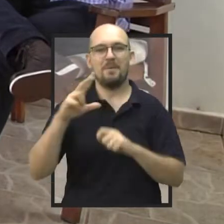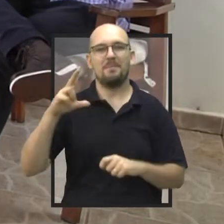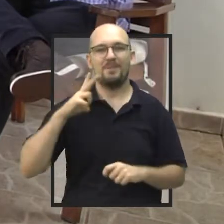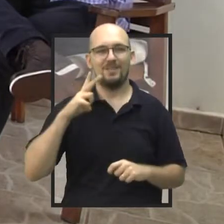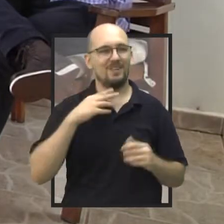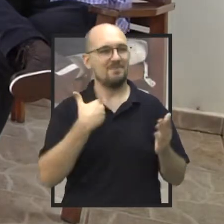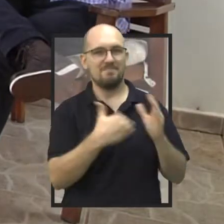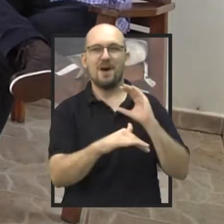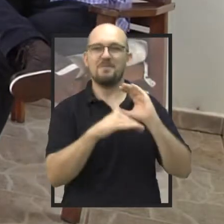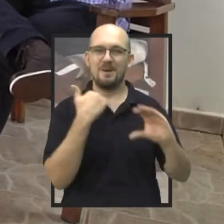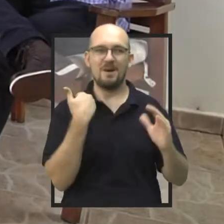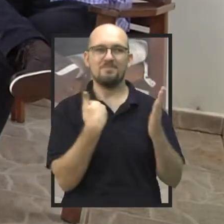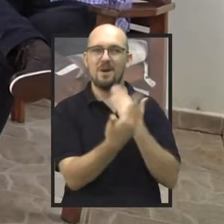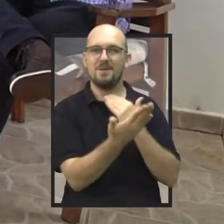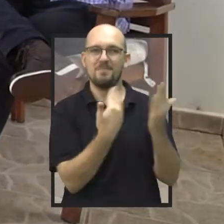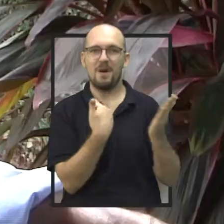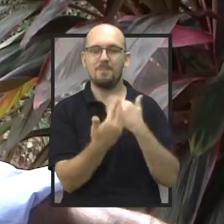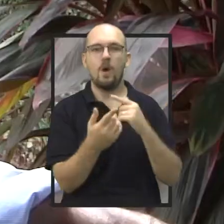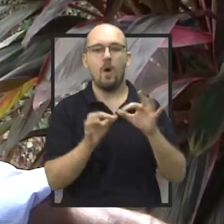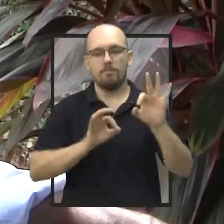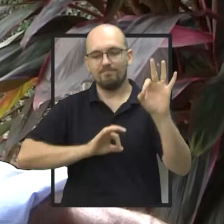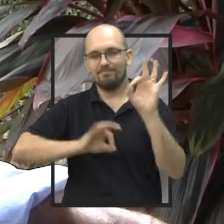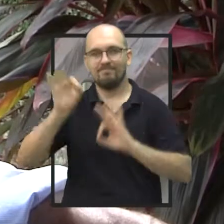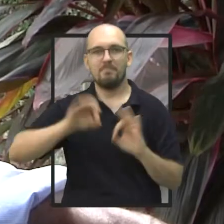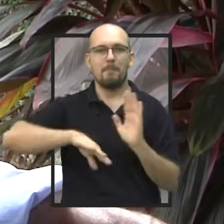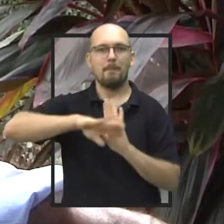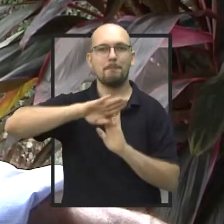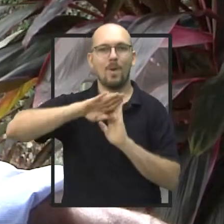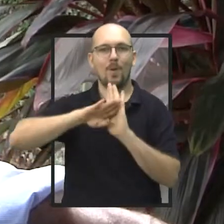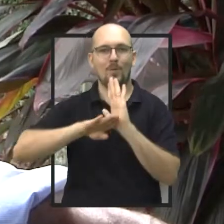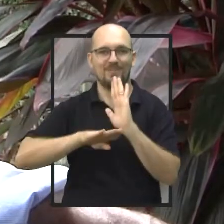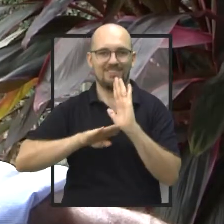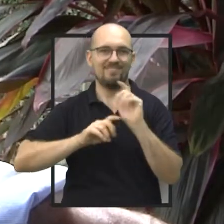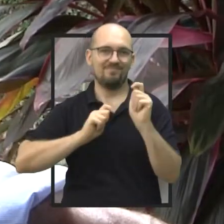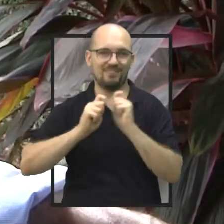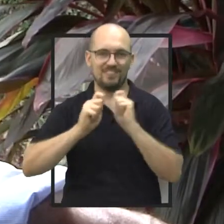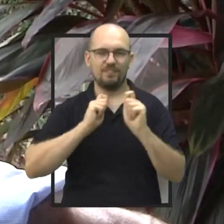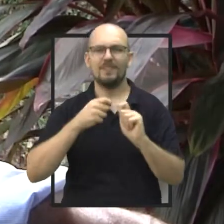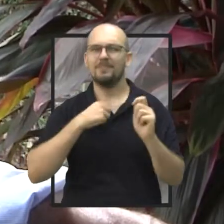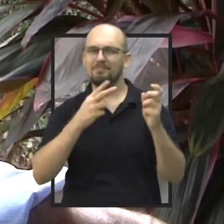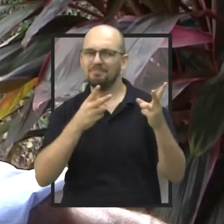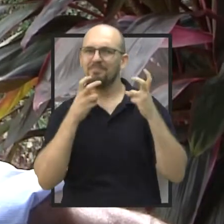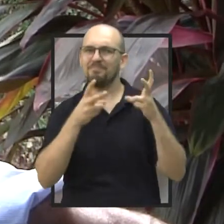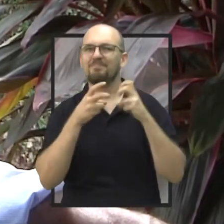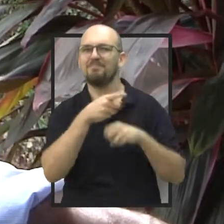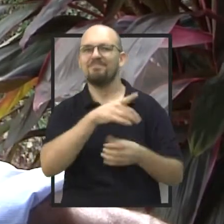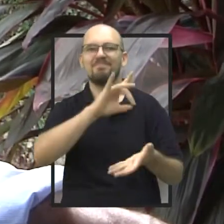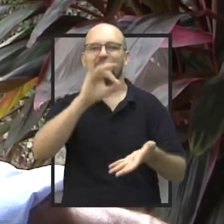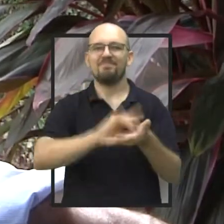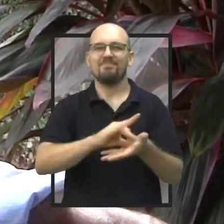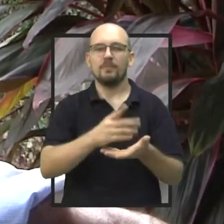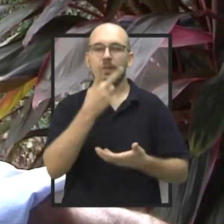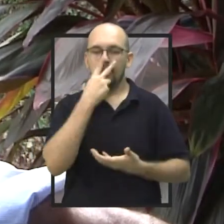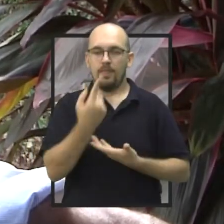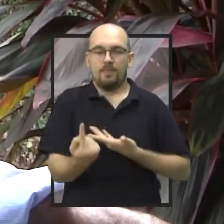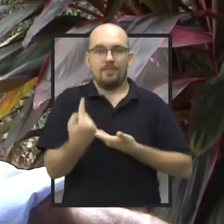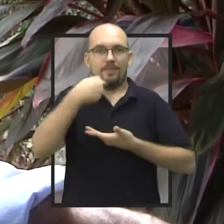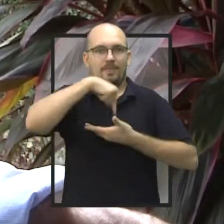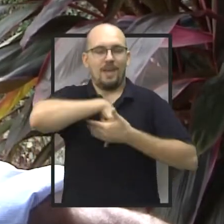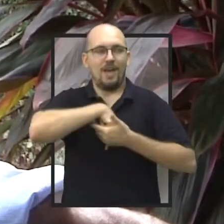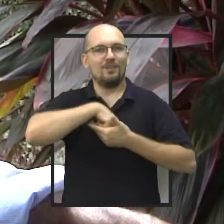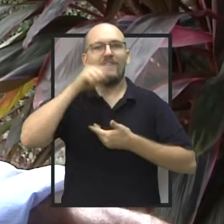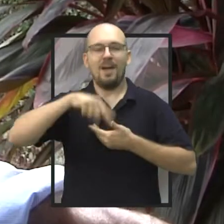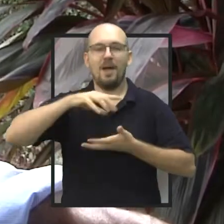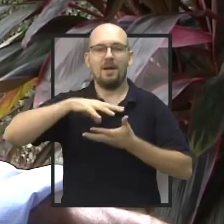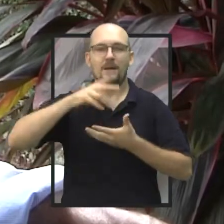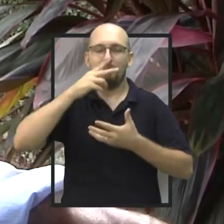algumas semanas para a produção da pauta dessa entrevista, e eu percebi no senhor, de fato, um espírito público,